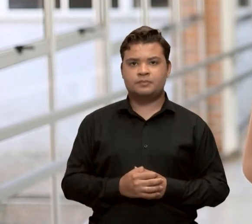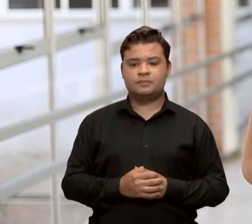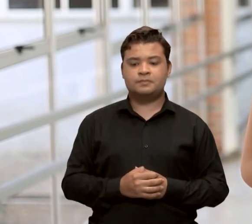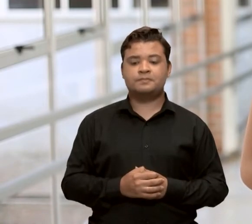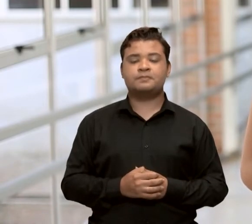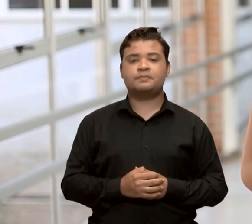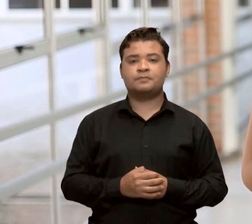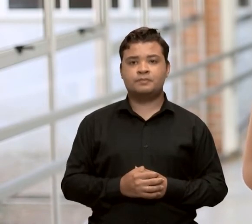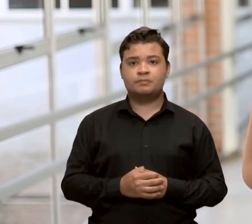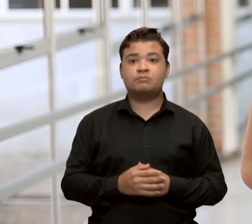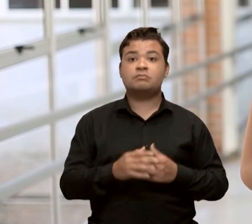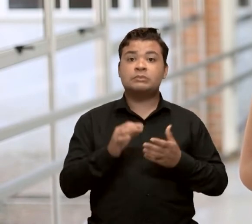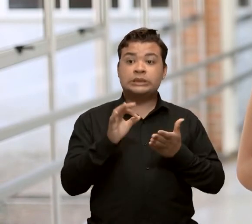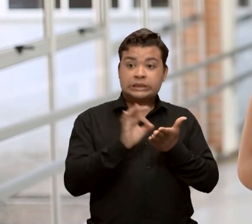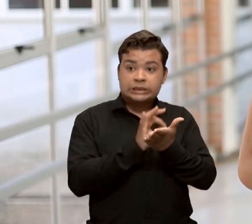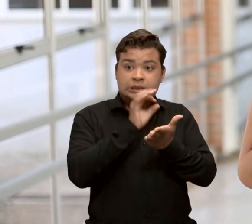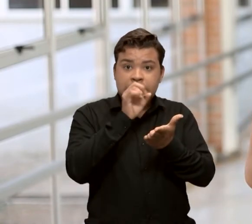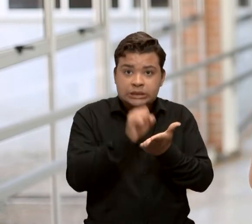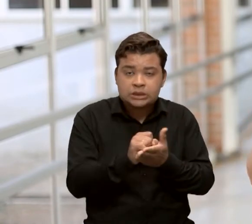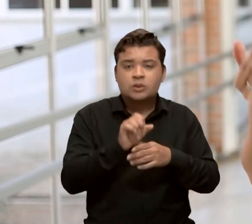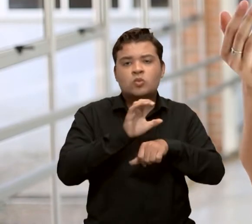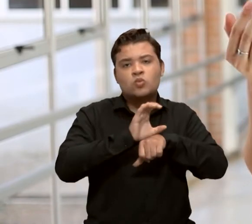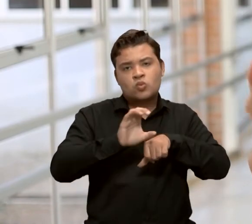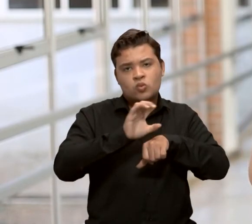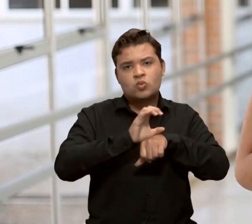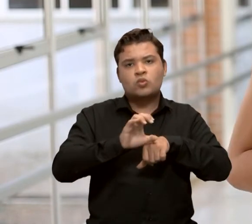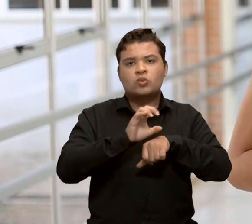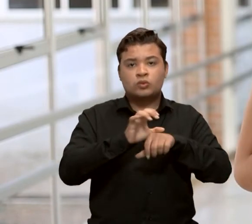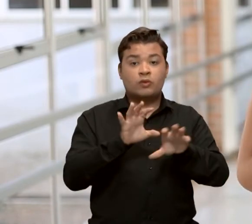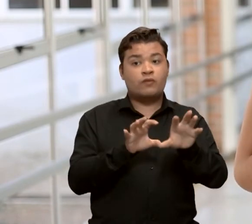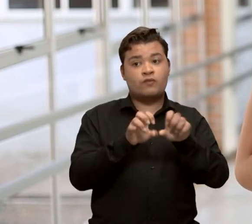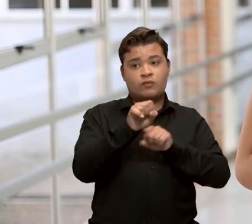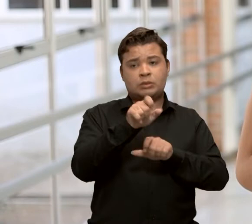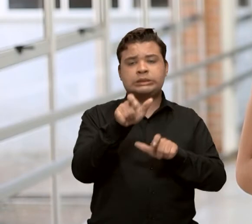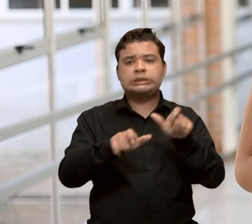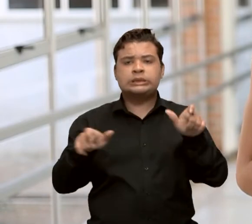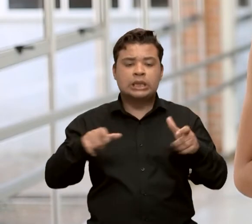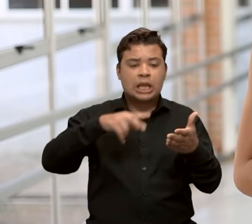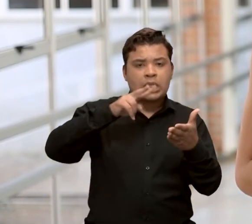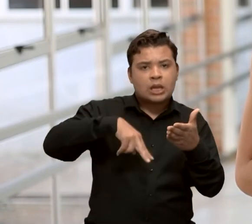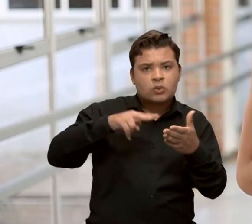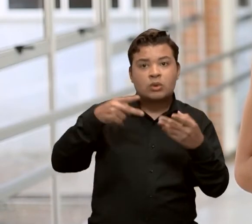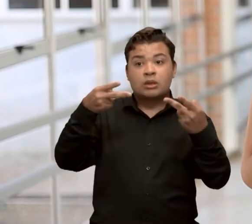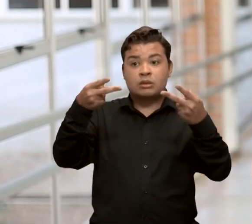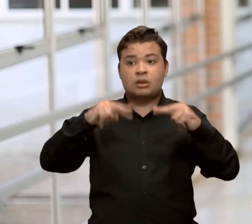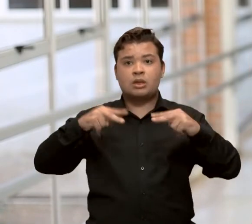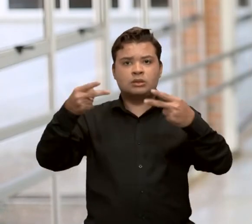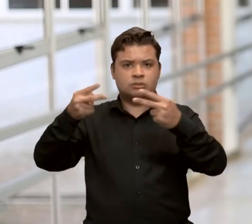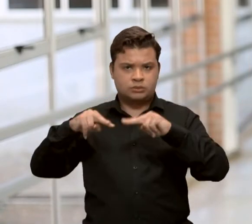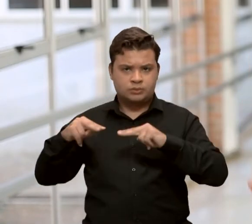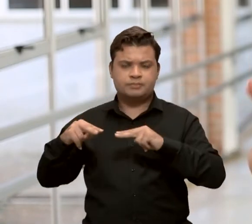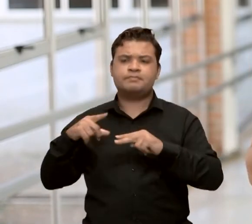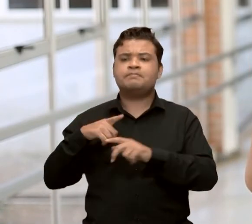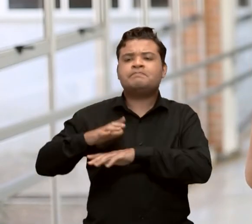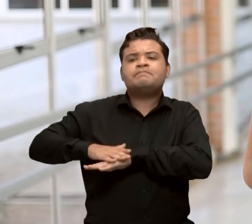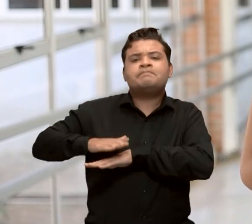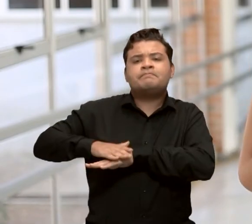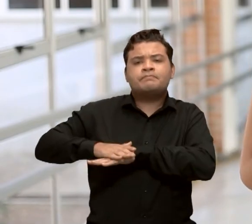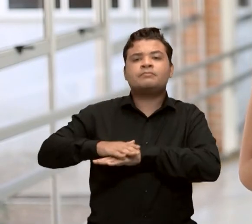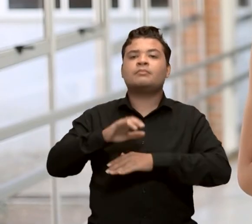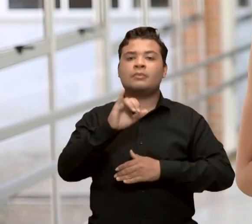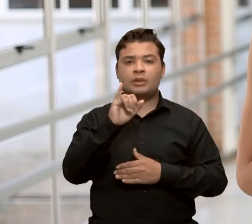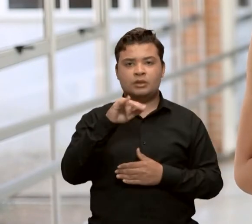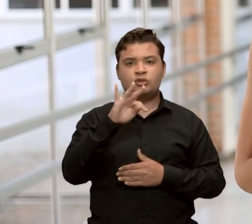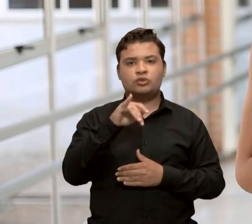Estão abertas as inscrições para o curso de formação de ledores e transcritores promovido pelo Instituto